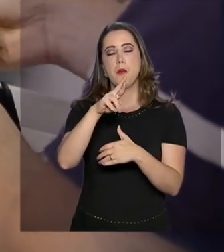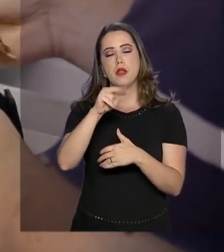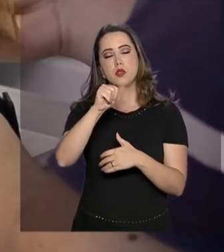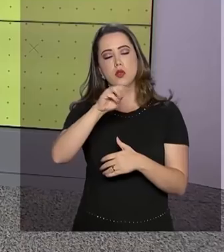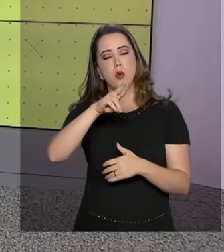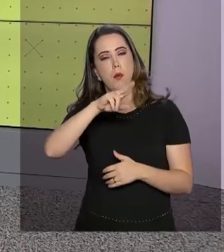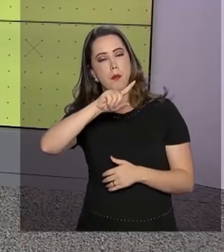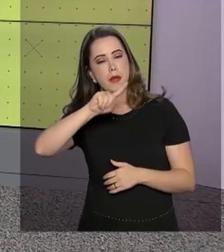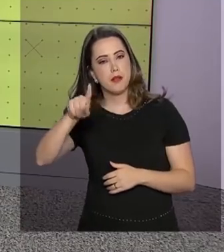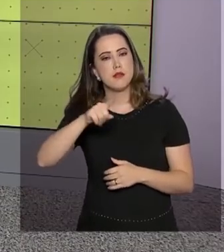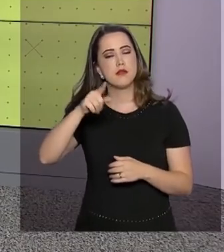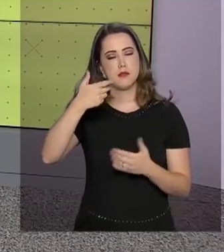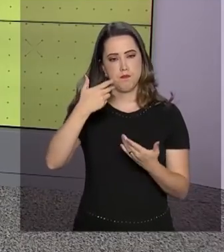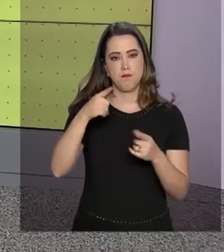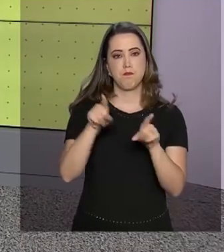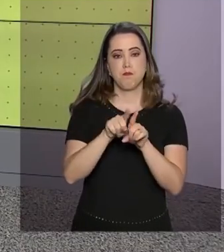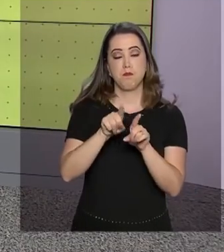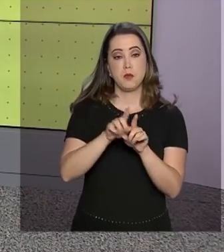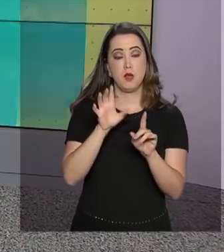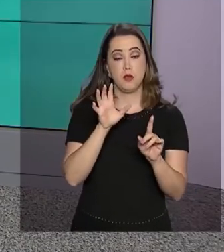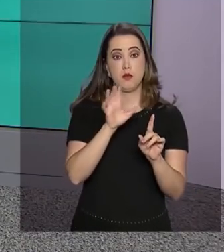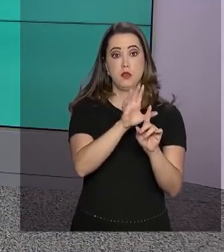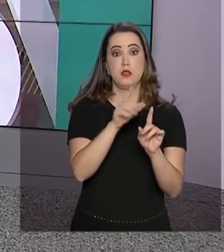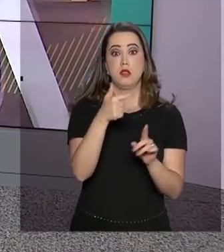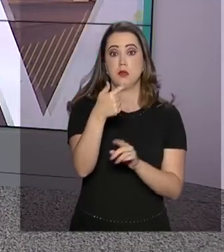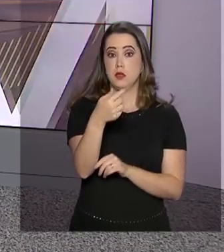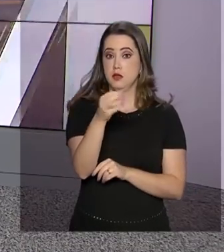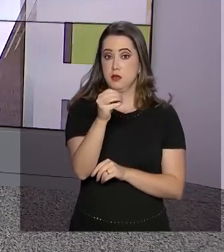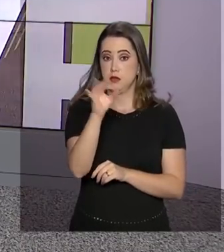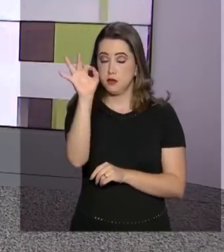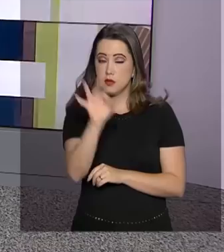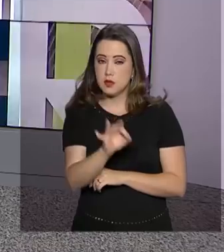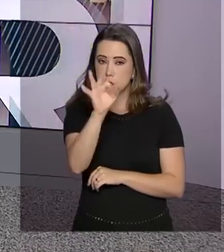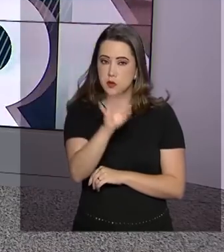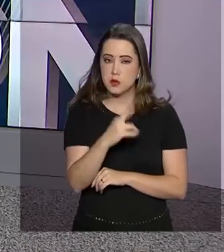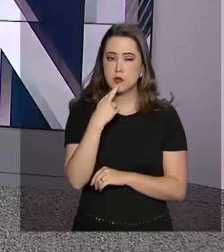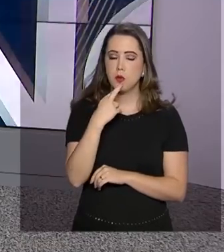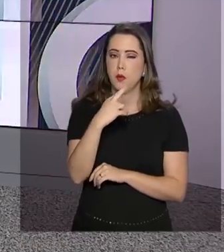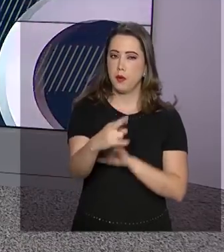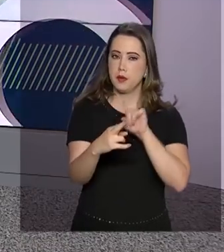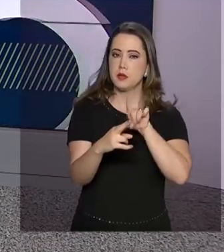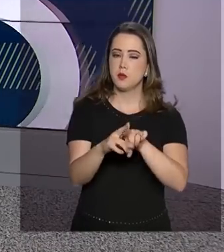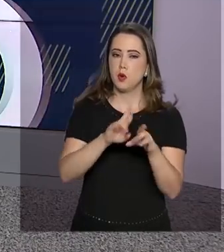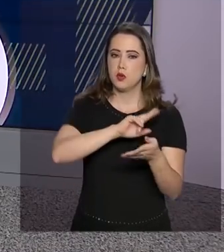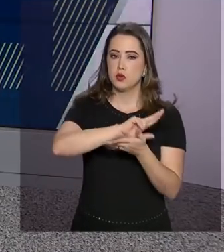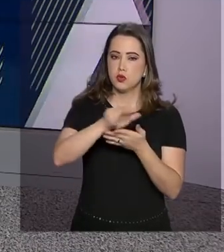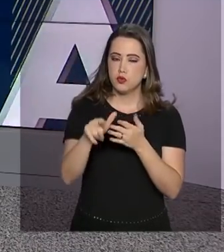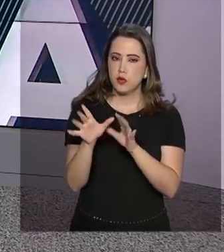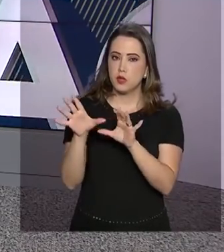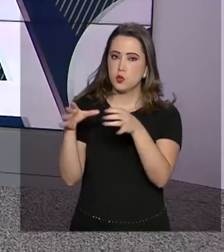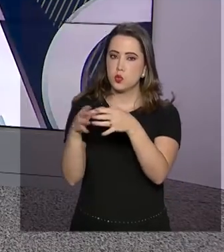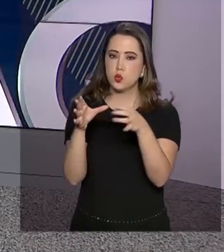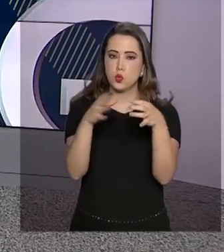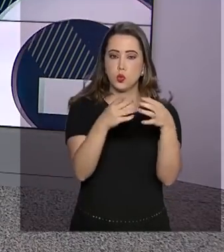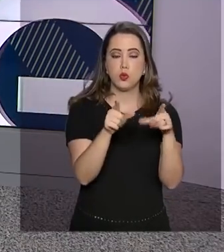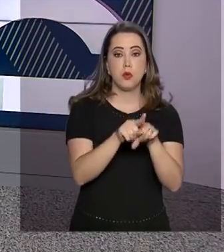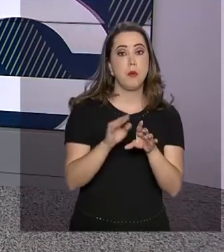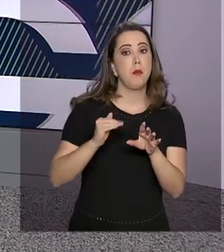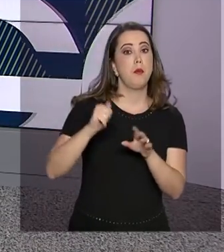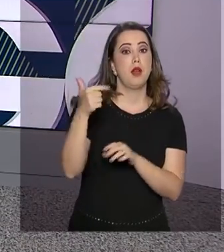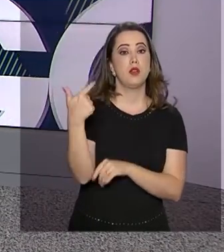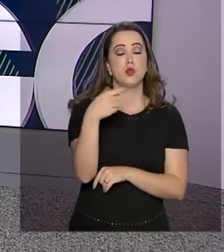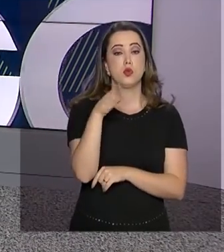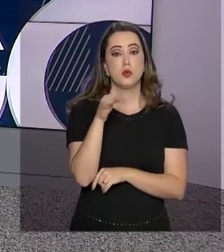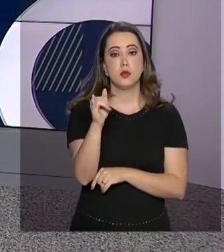pelo crescimento de mais de 700 por cento do resultado com participações societárias que totalizou mais de 12 bilhões